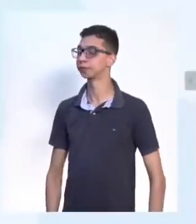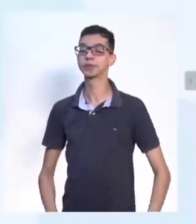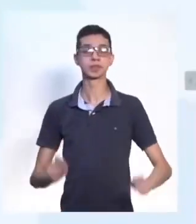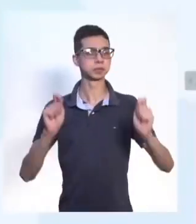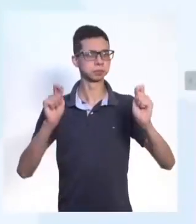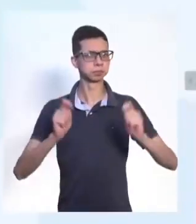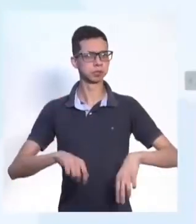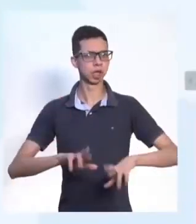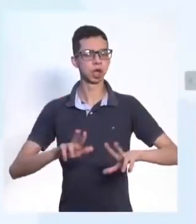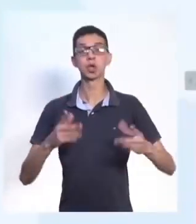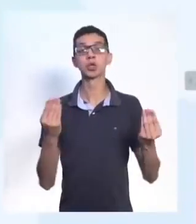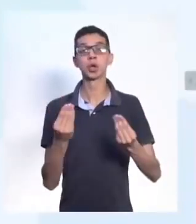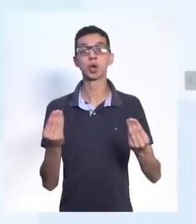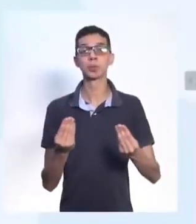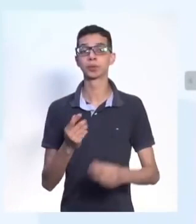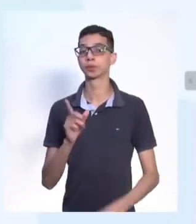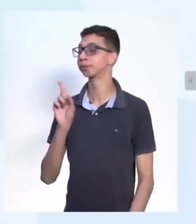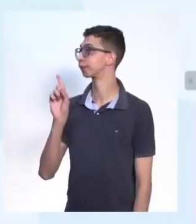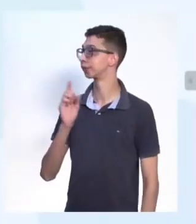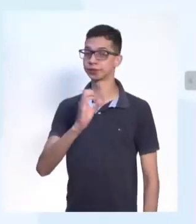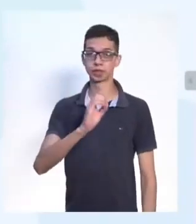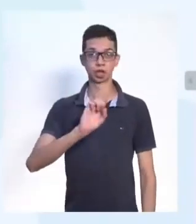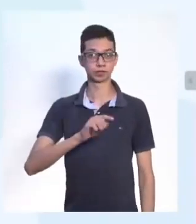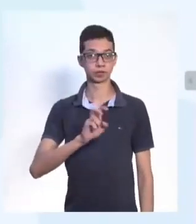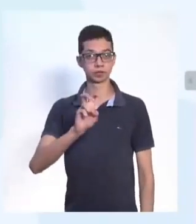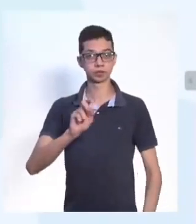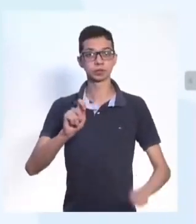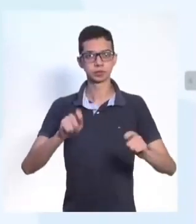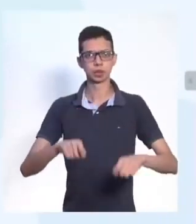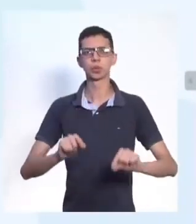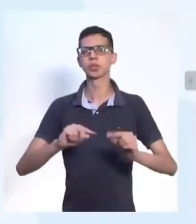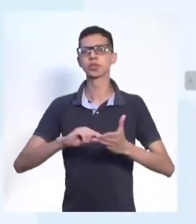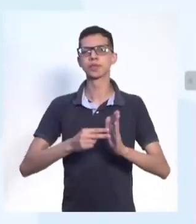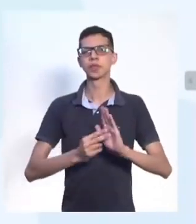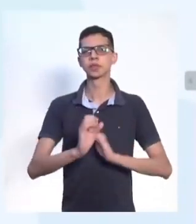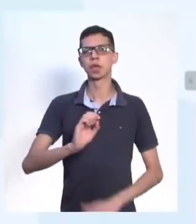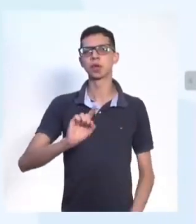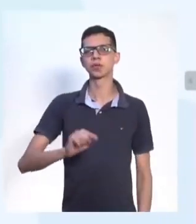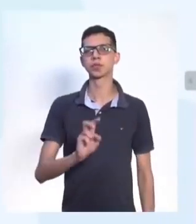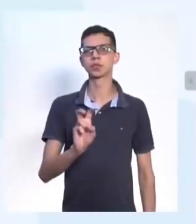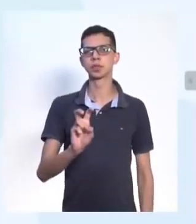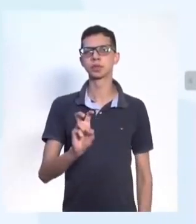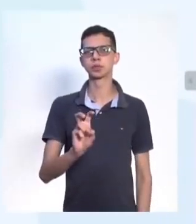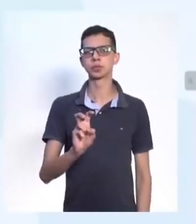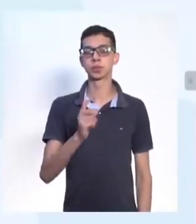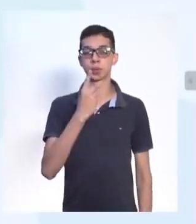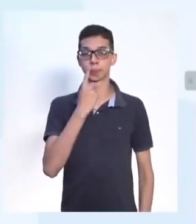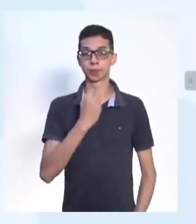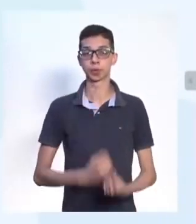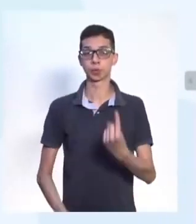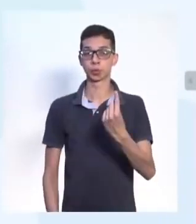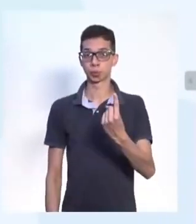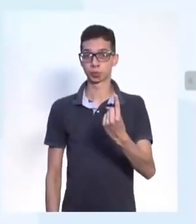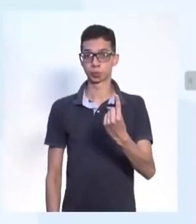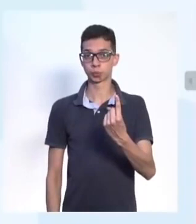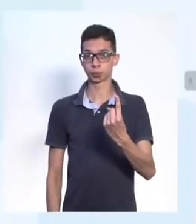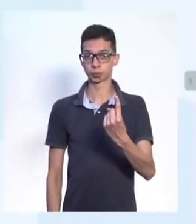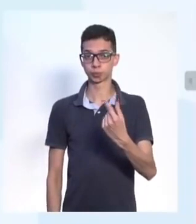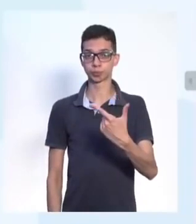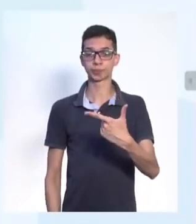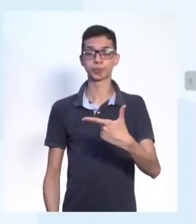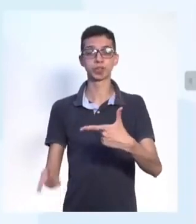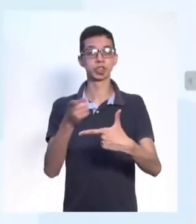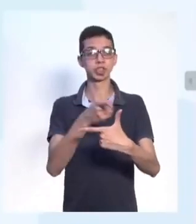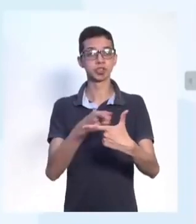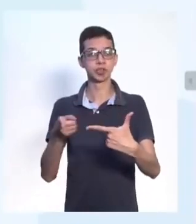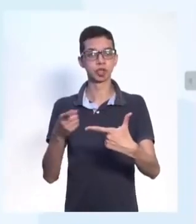posso representar 0,5. O que é o 0,5? É um 1 dividido